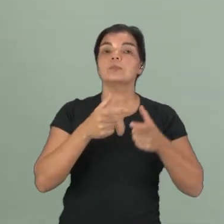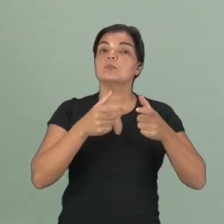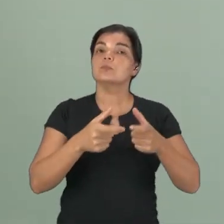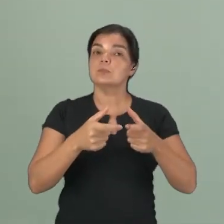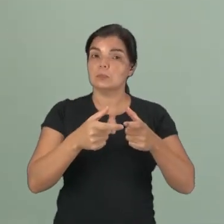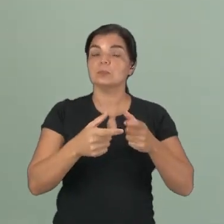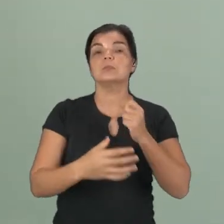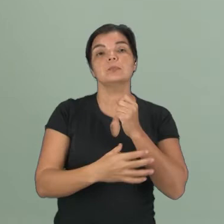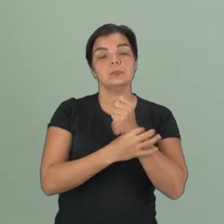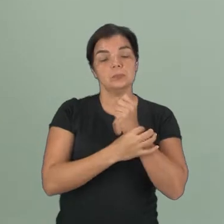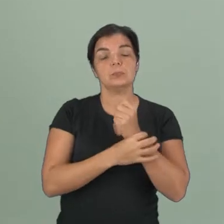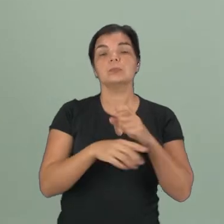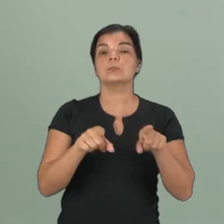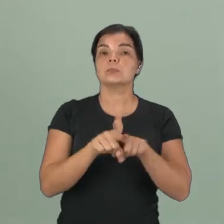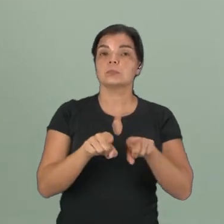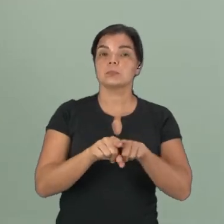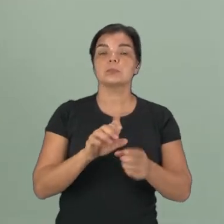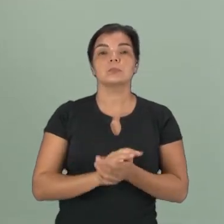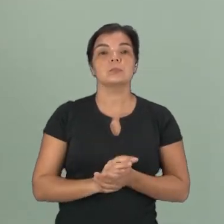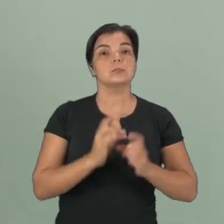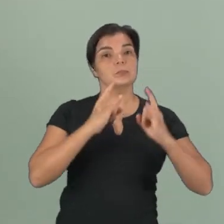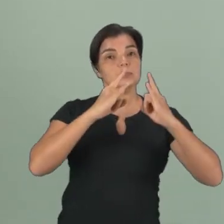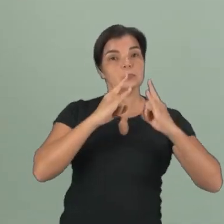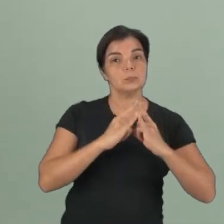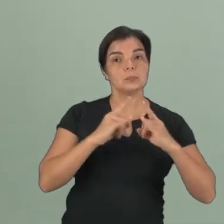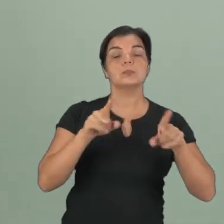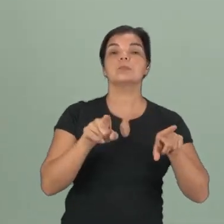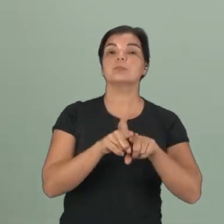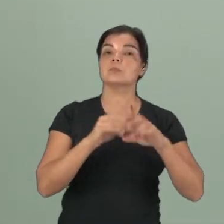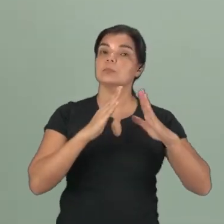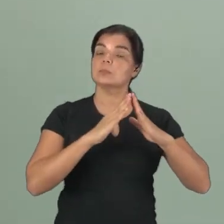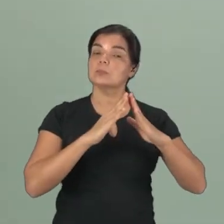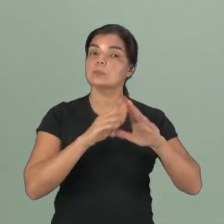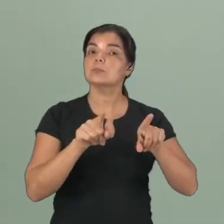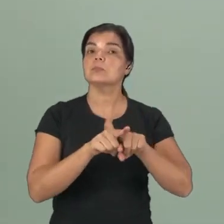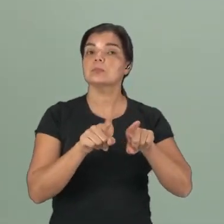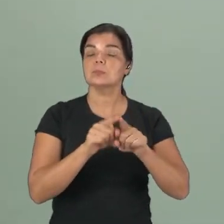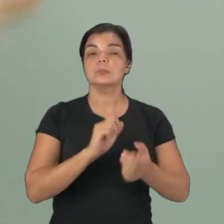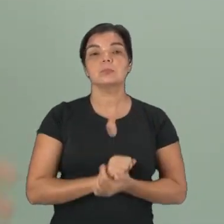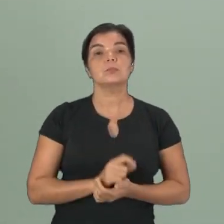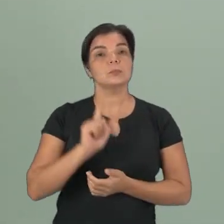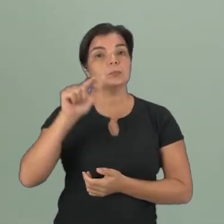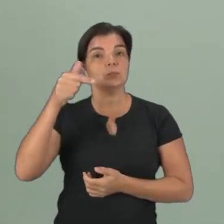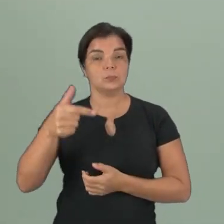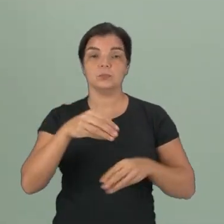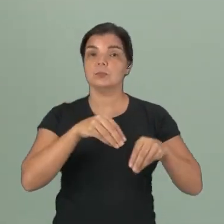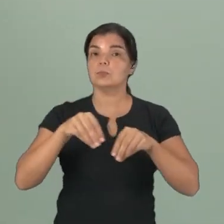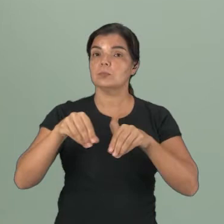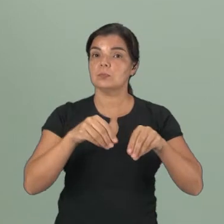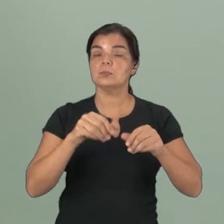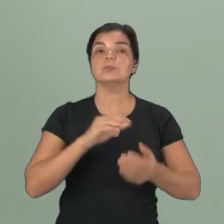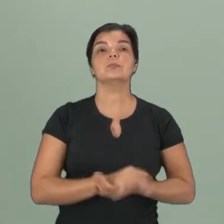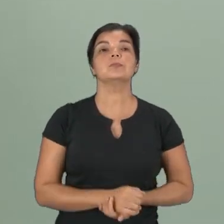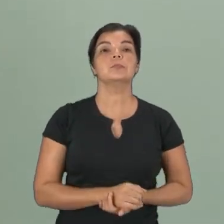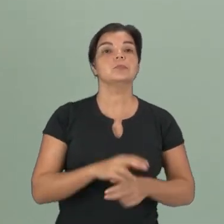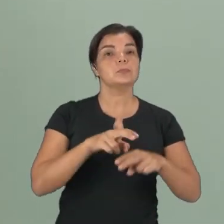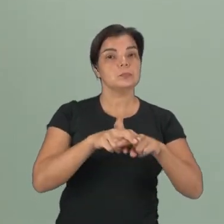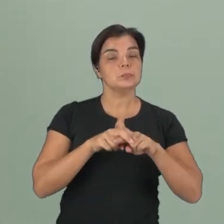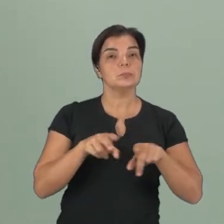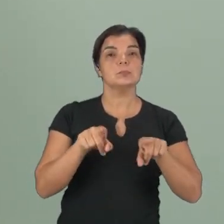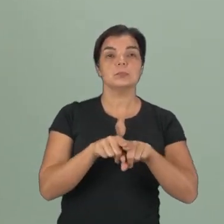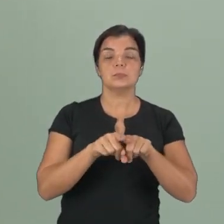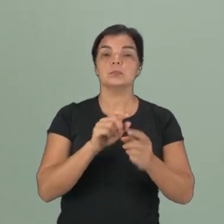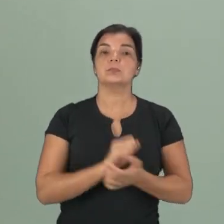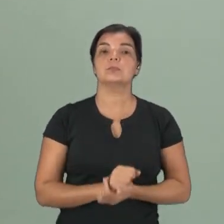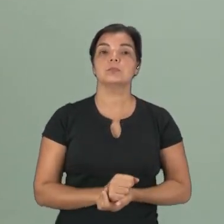e, enfim, montar suas aldeias, suas casas, suas tribos em outros territórios. Então, por isso é